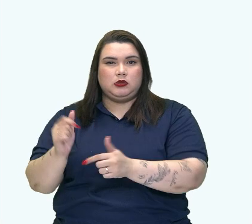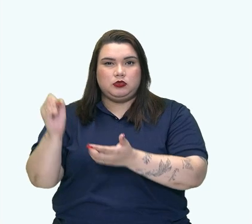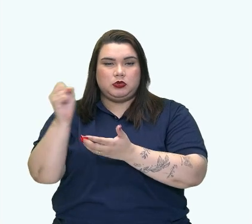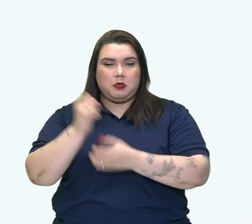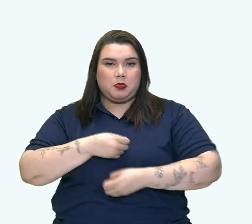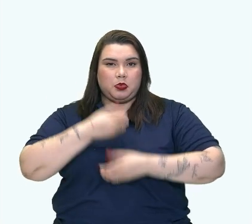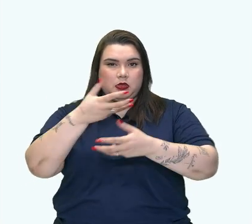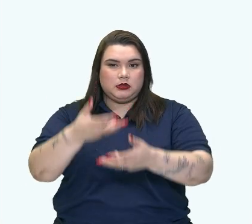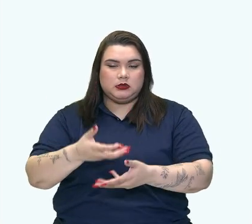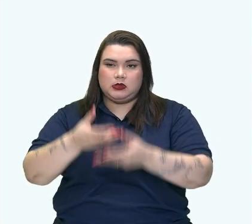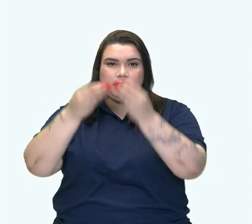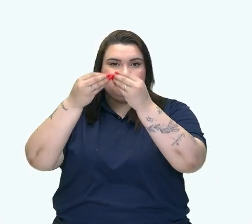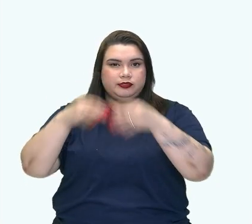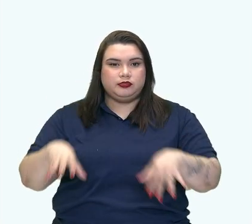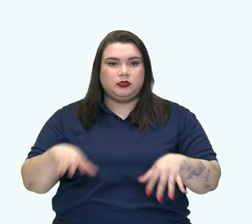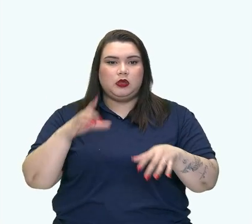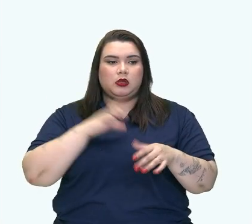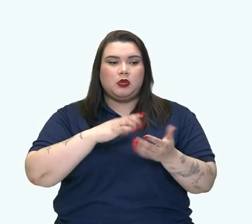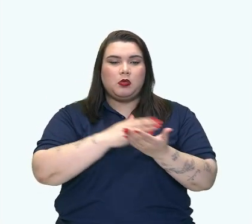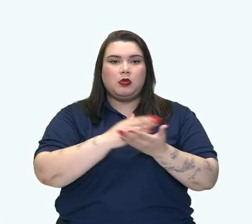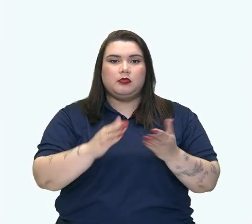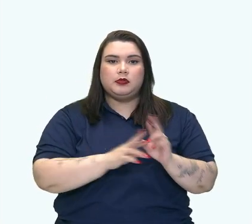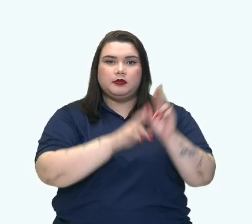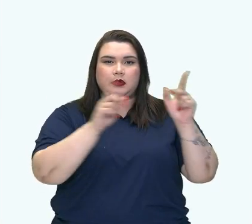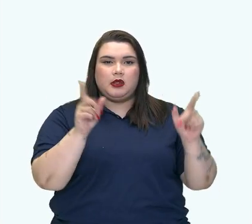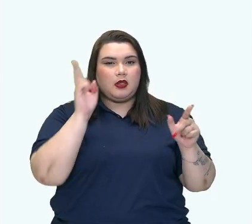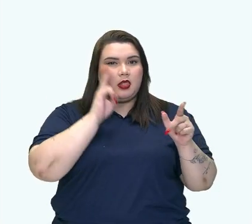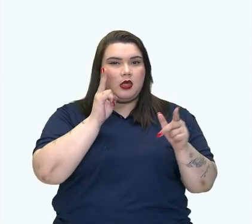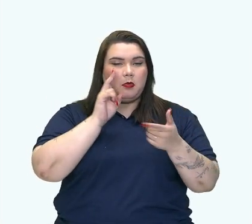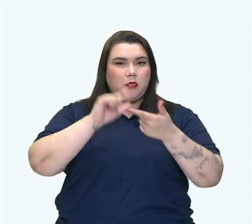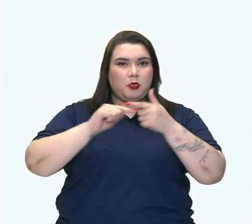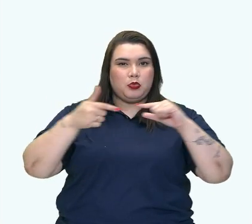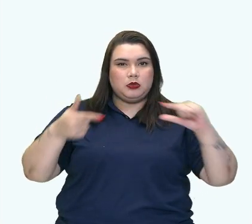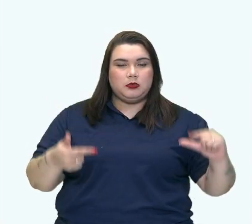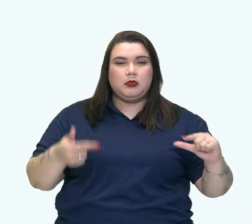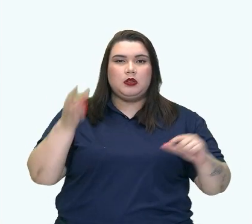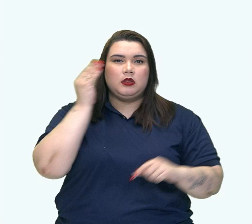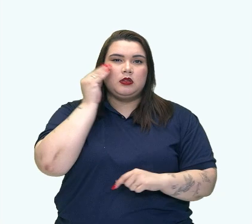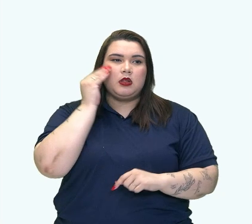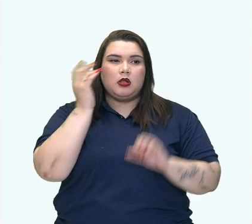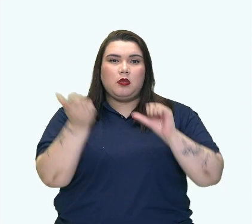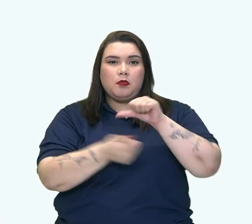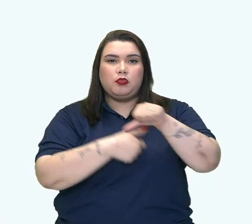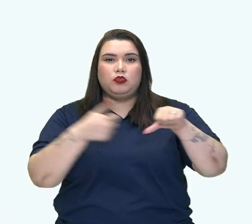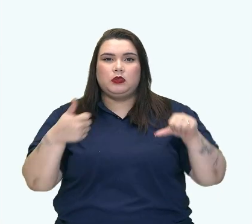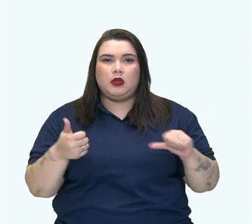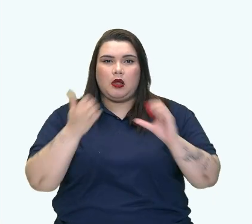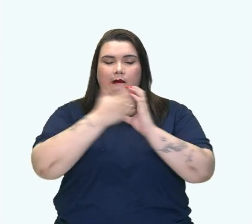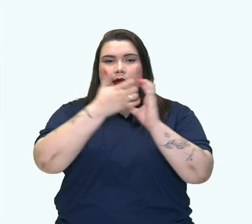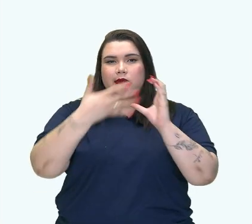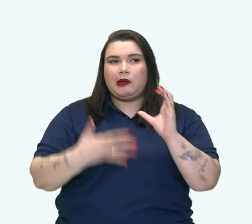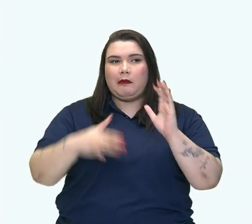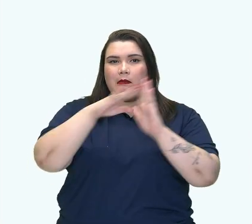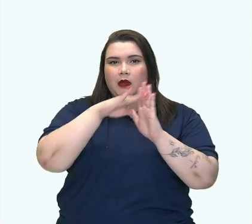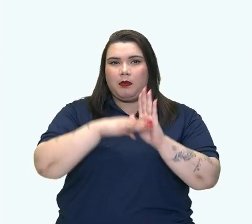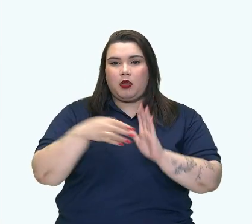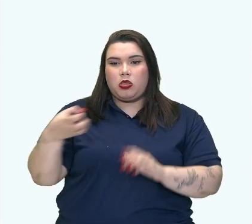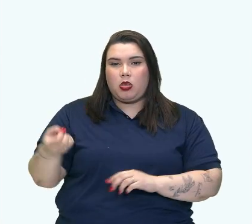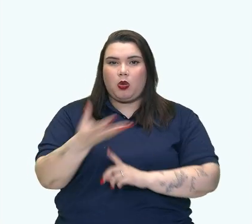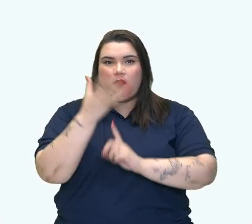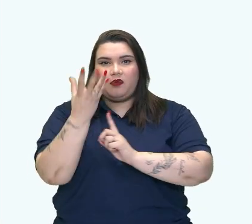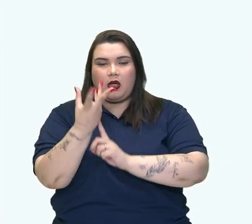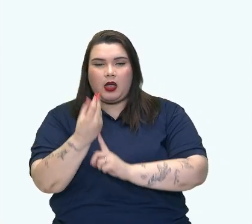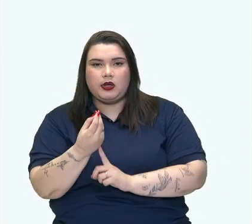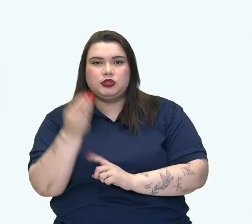de poesia, como o modernismo tentou fazer, né? Percebam então que toda escola literária, toda nova arte, ela busca romper